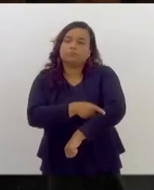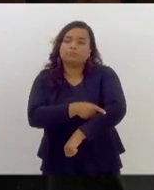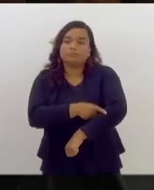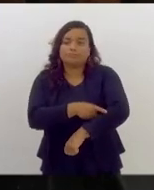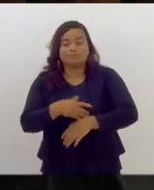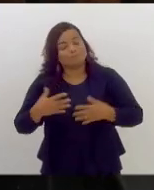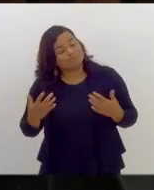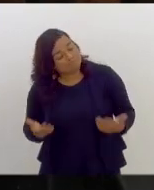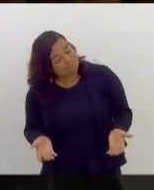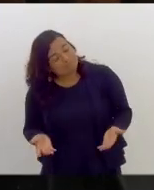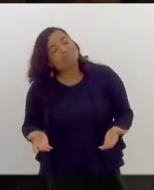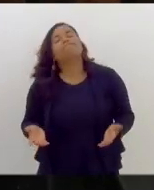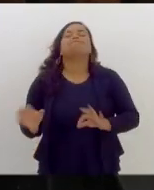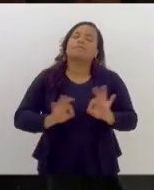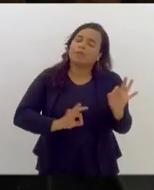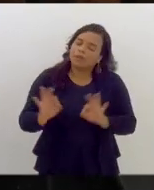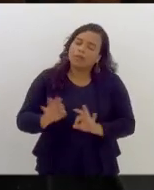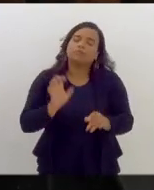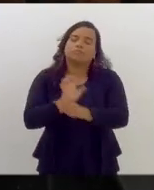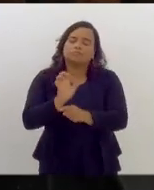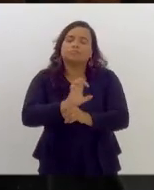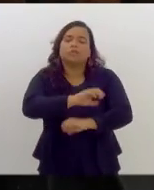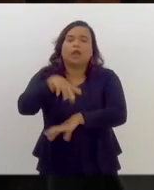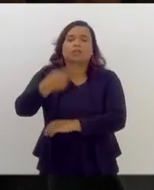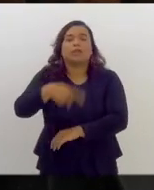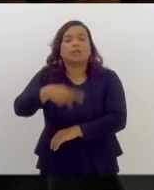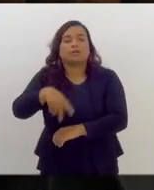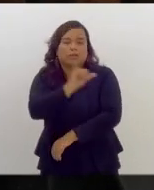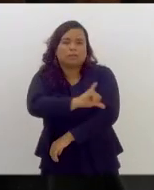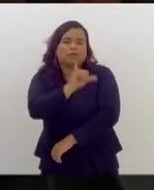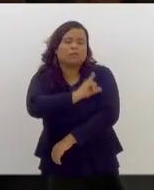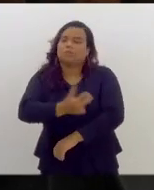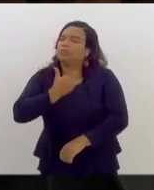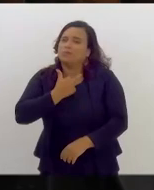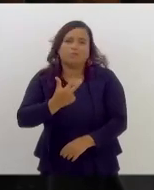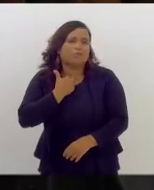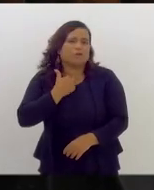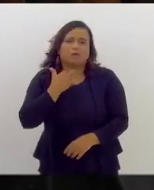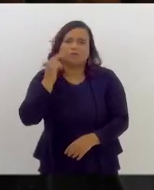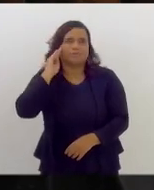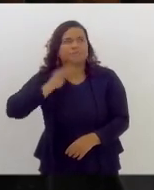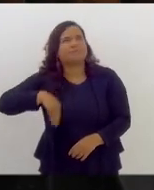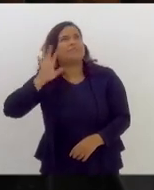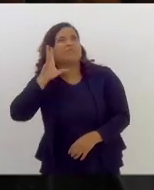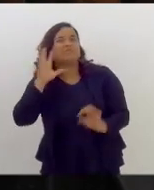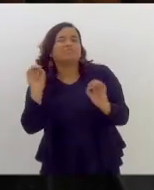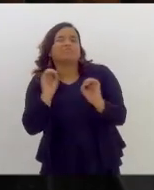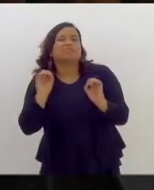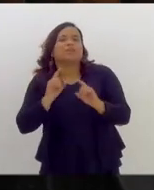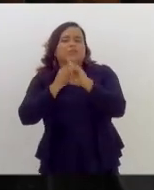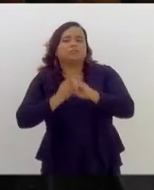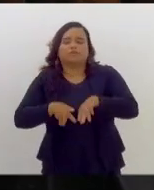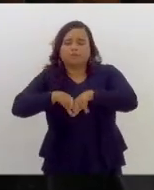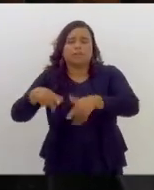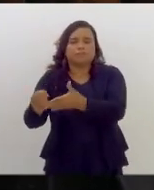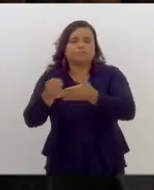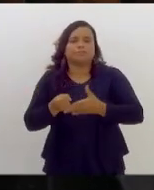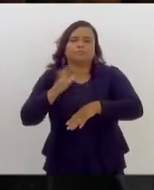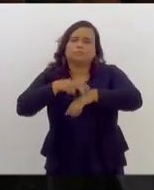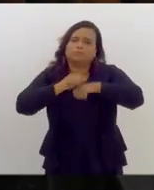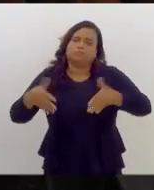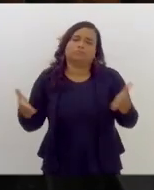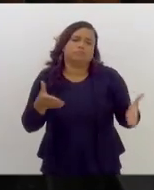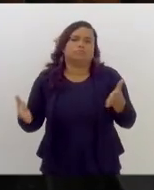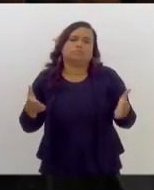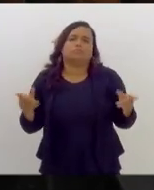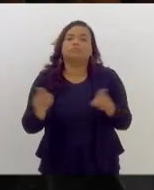primeiro, que o Plano Estadual de Educação do Rio de Janeiro não pode desconsiderar os desafios trazidos pela pandemia